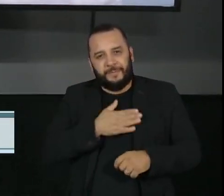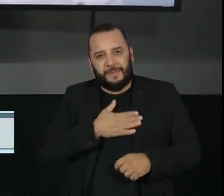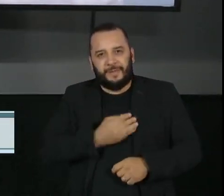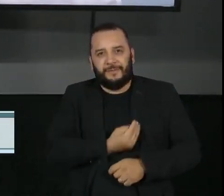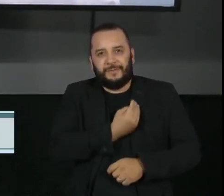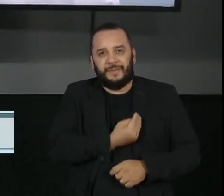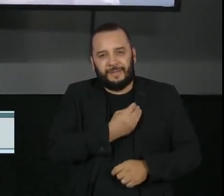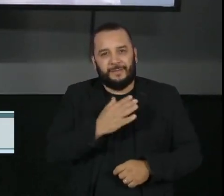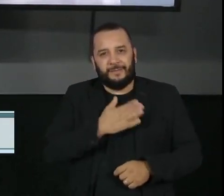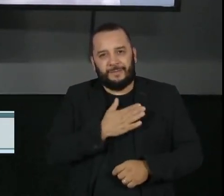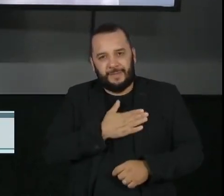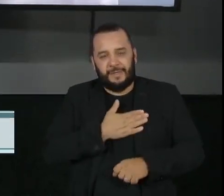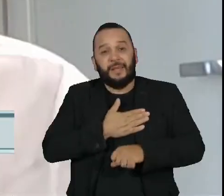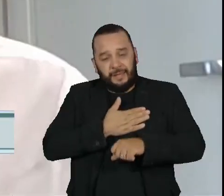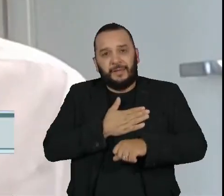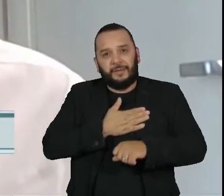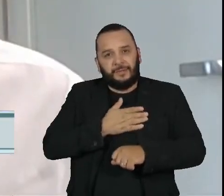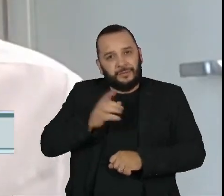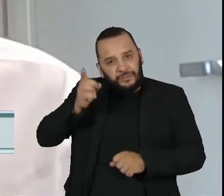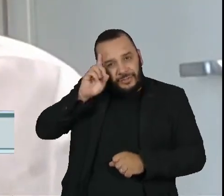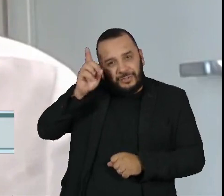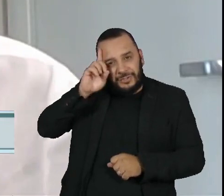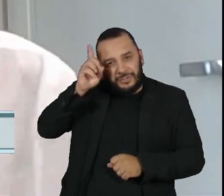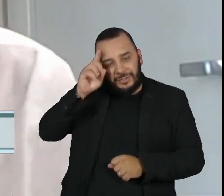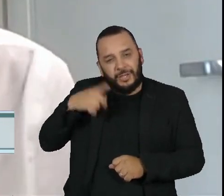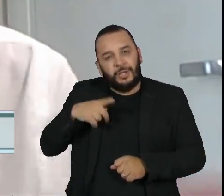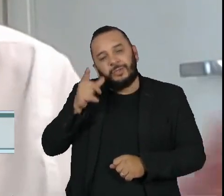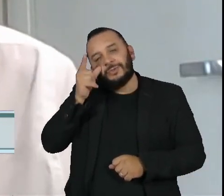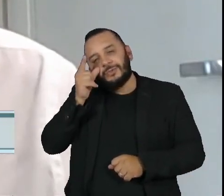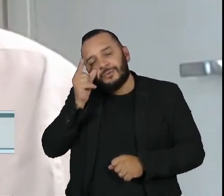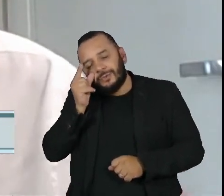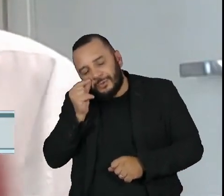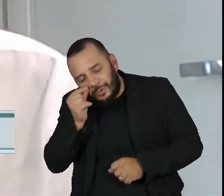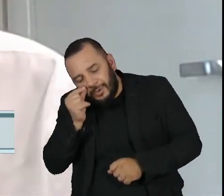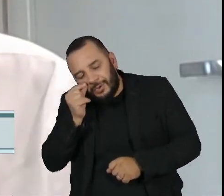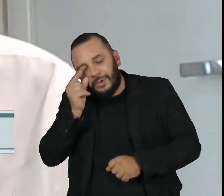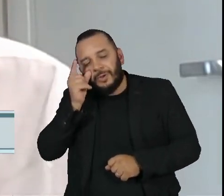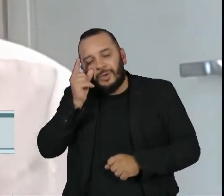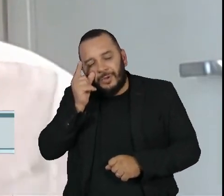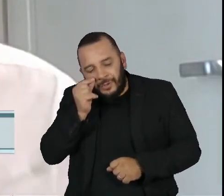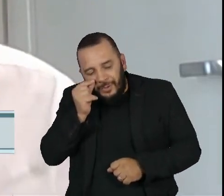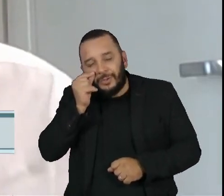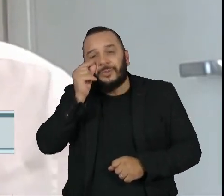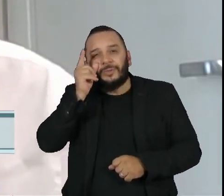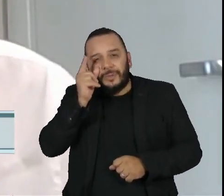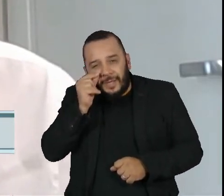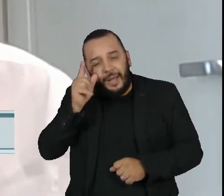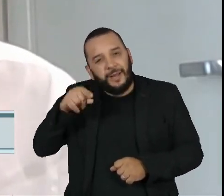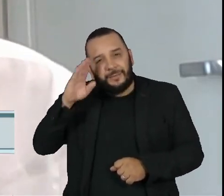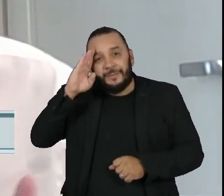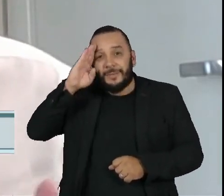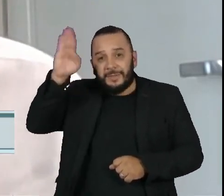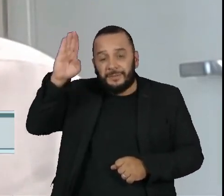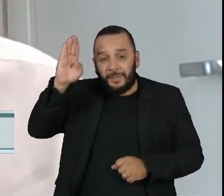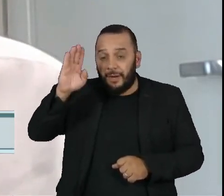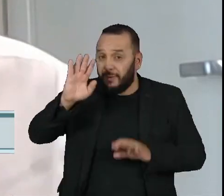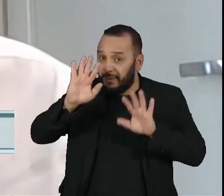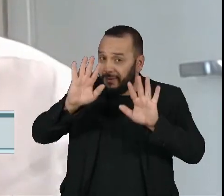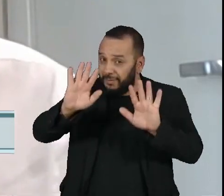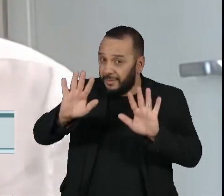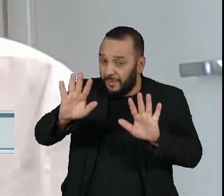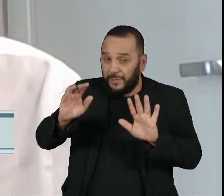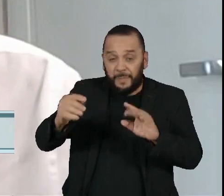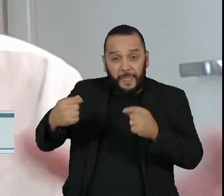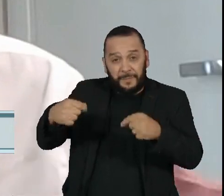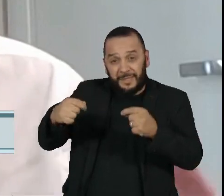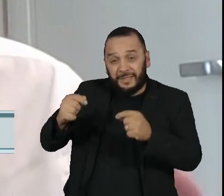o sono seja um protagonista. Se eu quero dormir às 11, eu quero dormir às 10, umas 2 ou 3 horas antes eu tenho que começar a desacelerar, tenho que